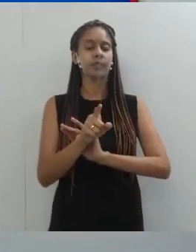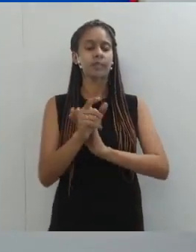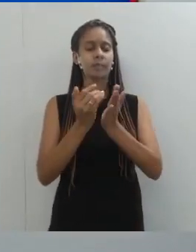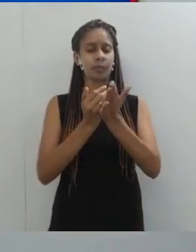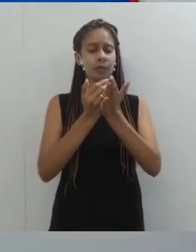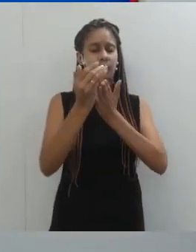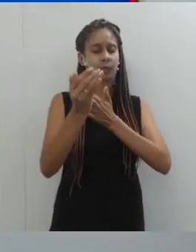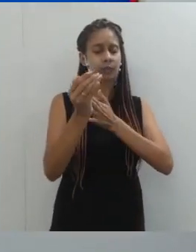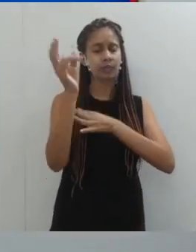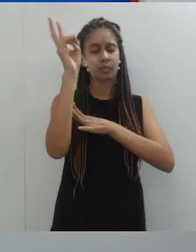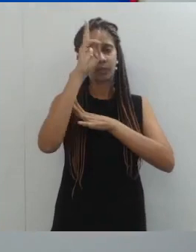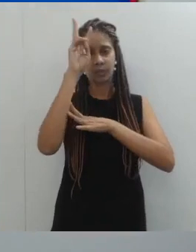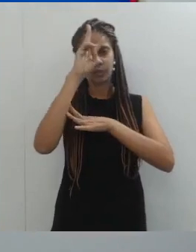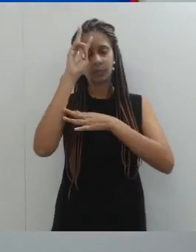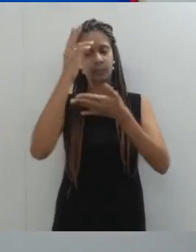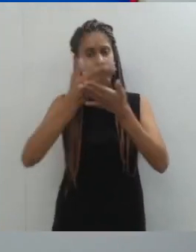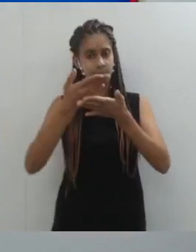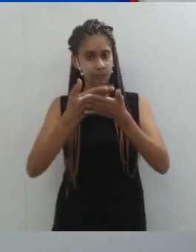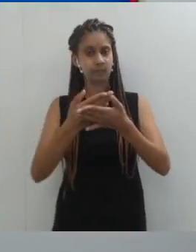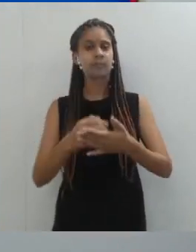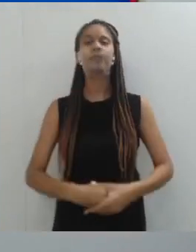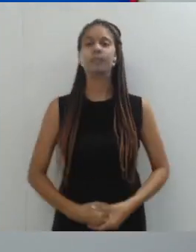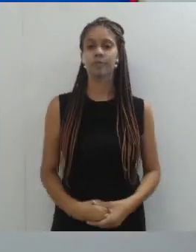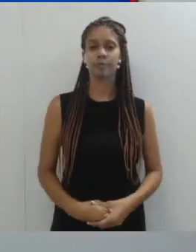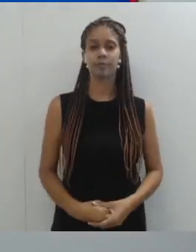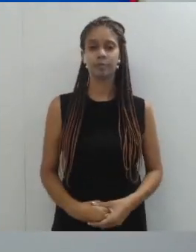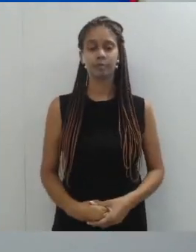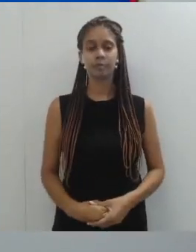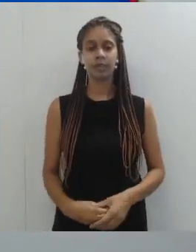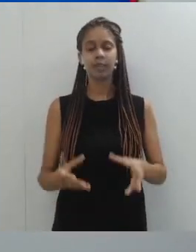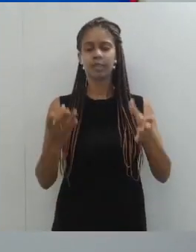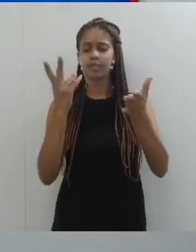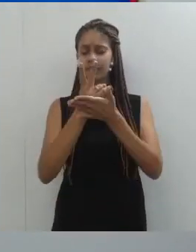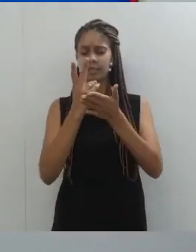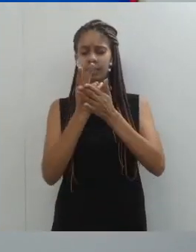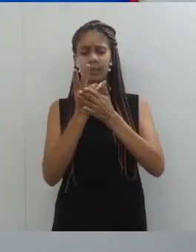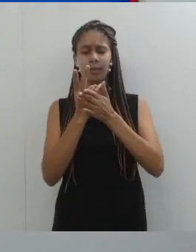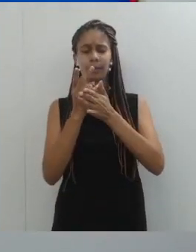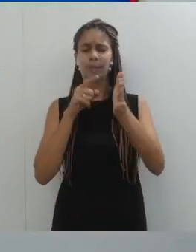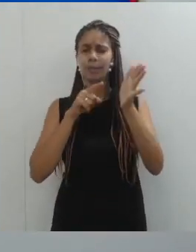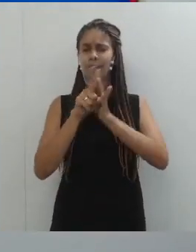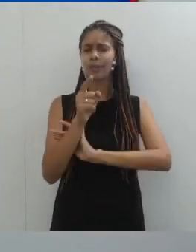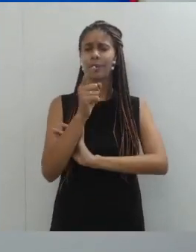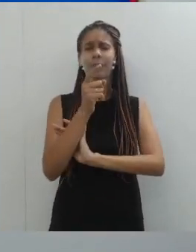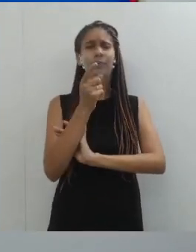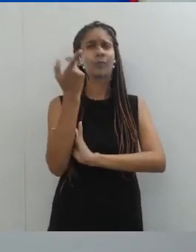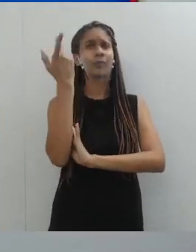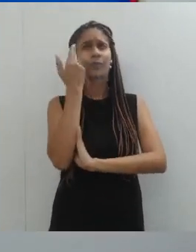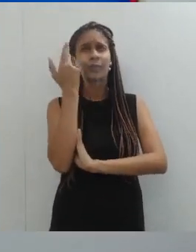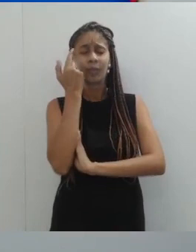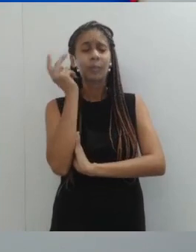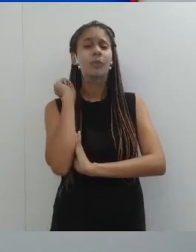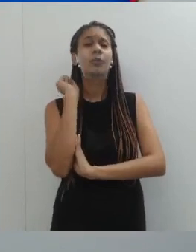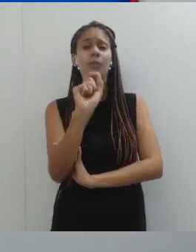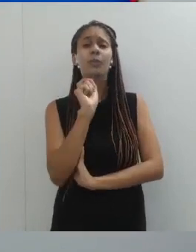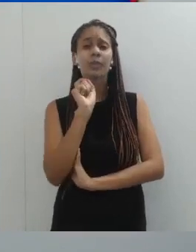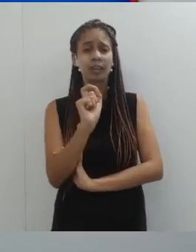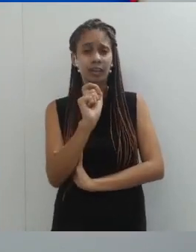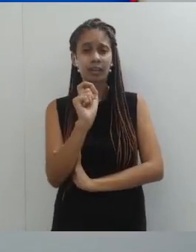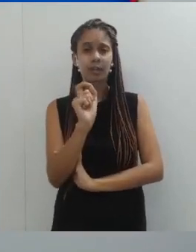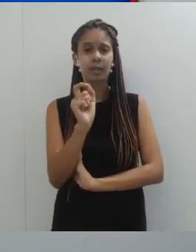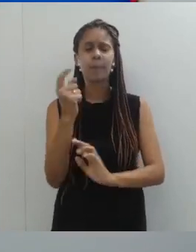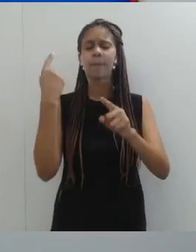E uma coisa muito comum de ser perguntada dentro desse assunto é para que serve a